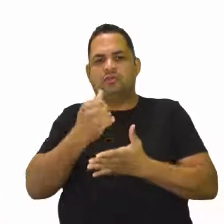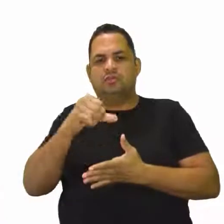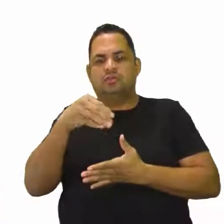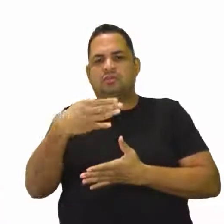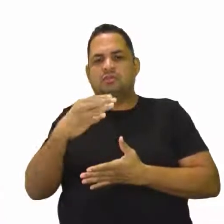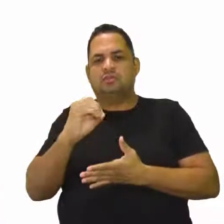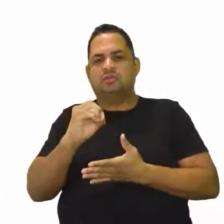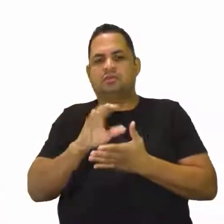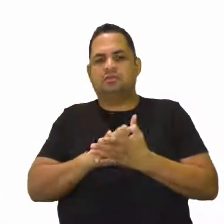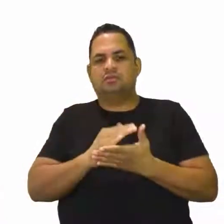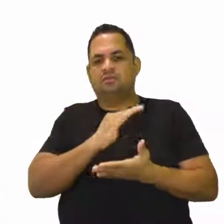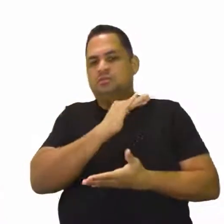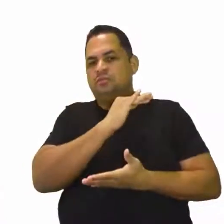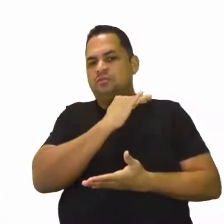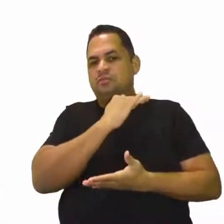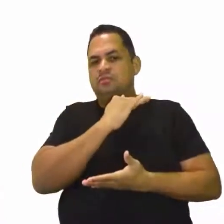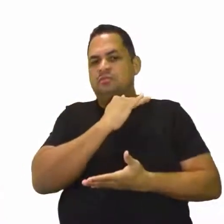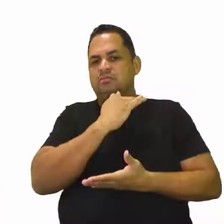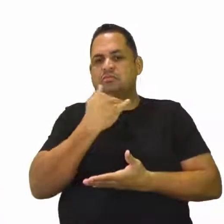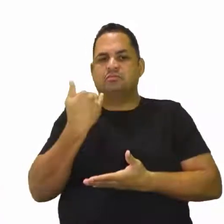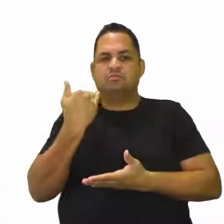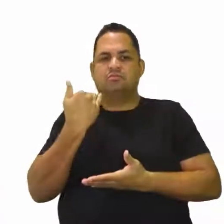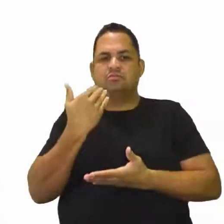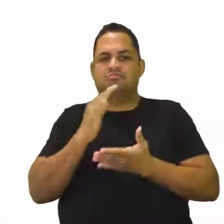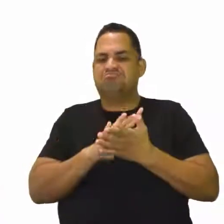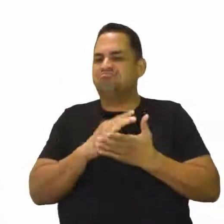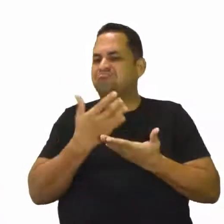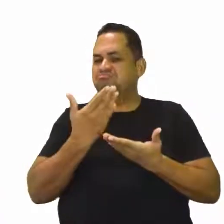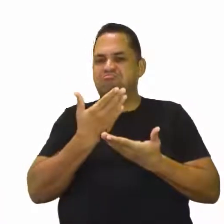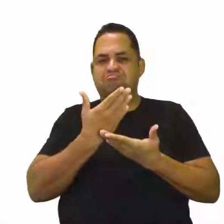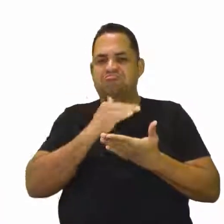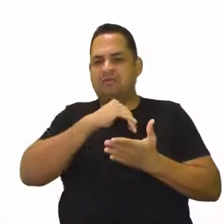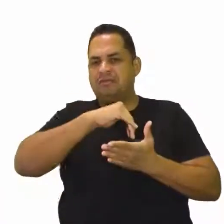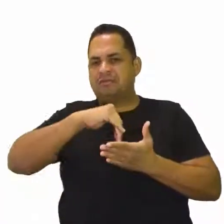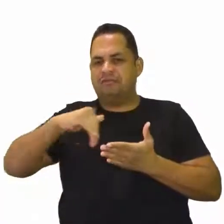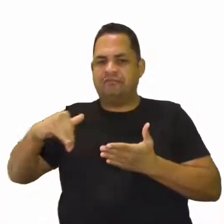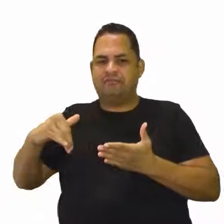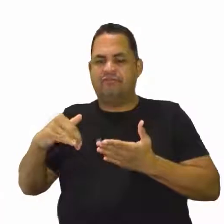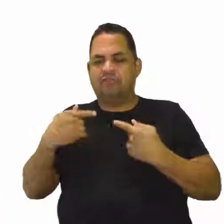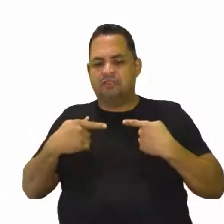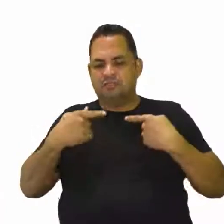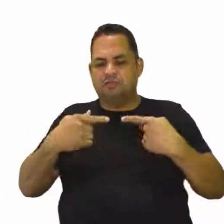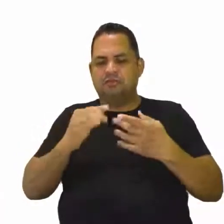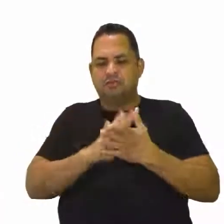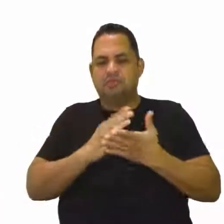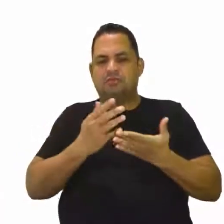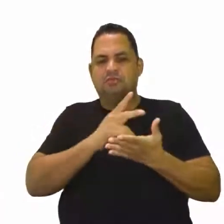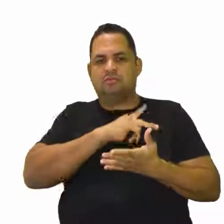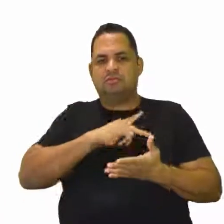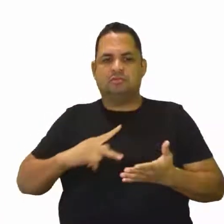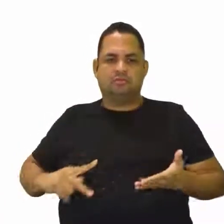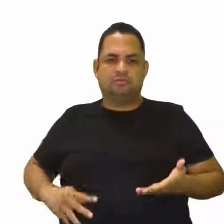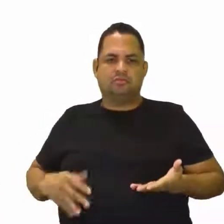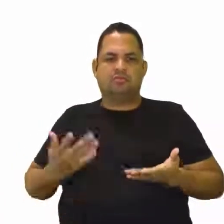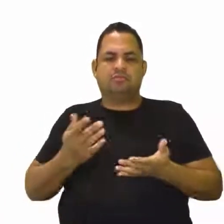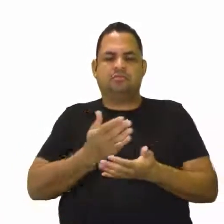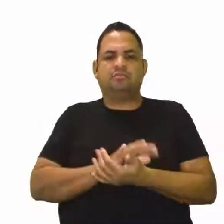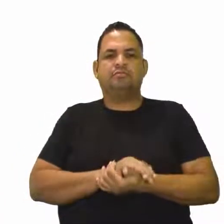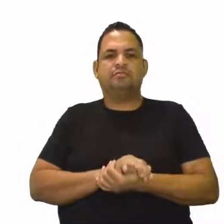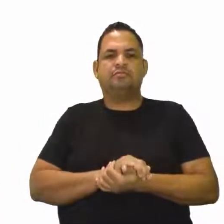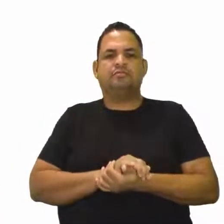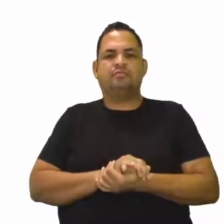1930. Esse assassinato de João Pessoa não tem nada a ver com a disputa presidencial. Era mais uma questão pessoal do que uma